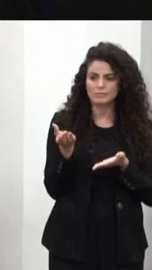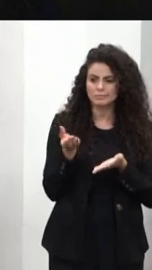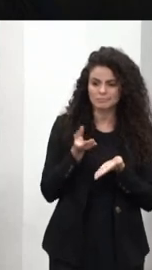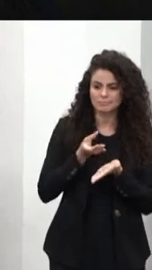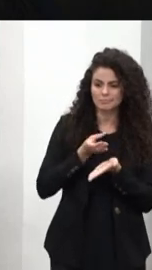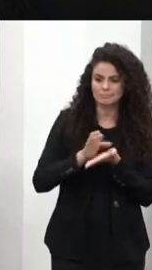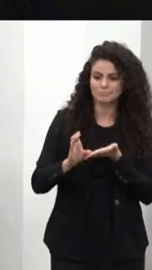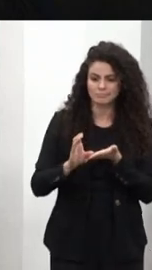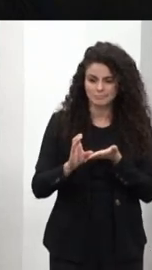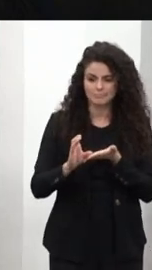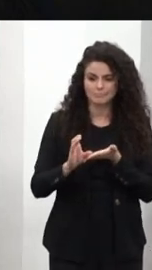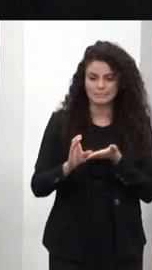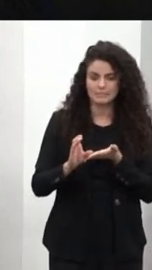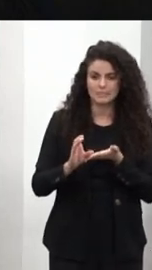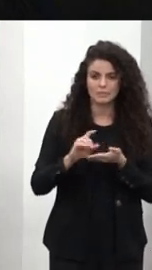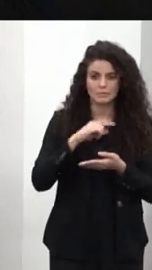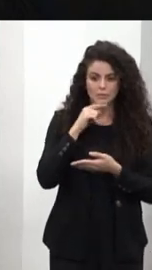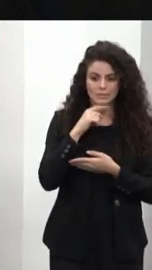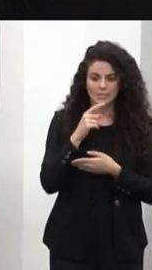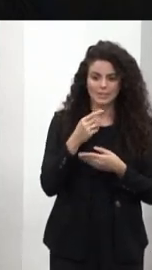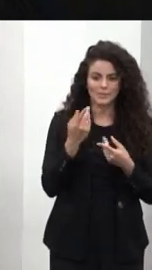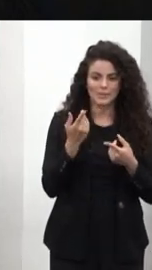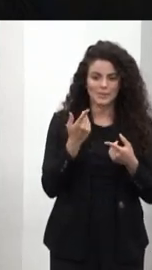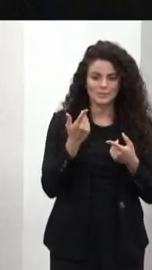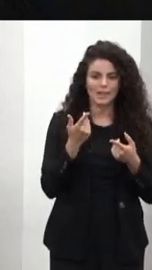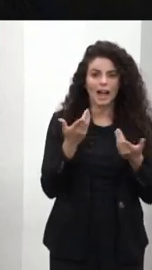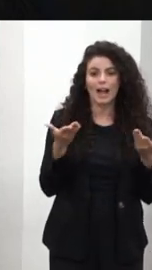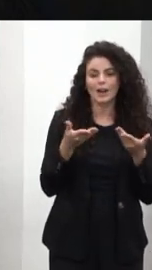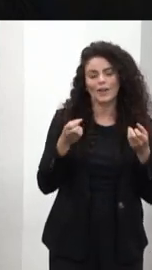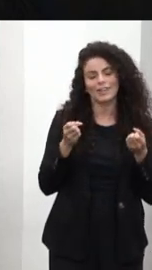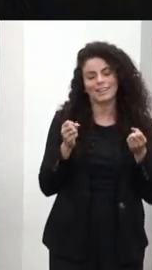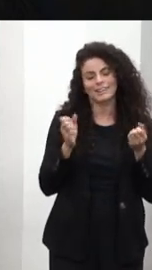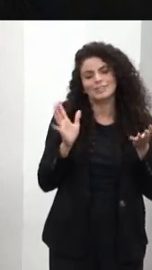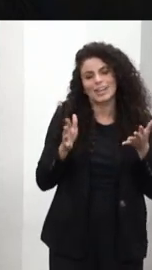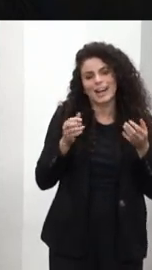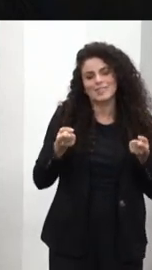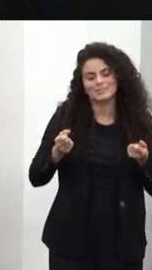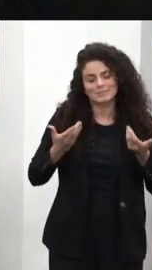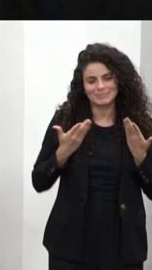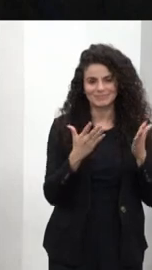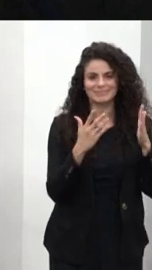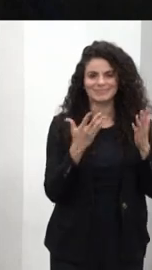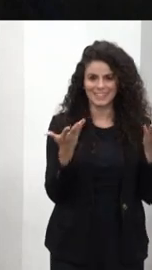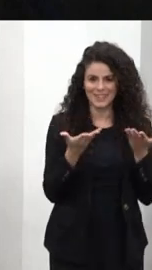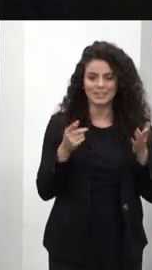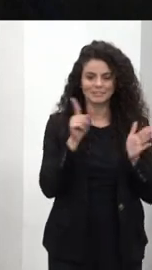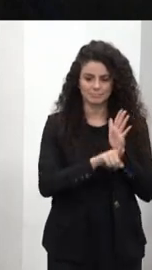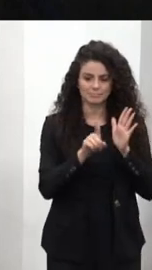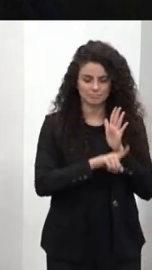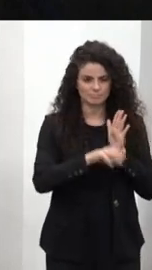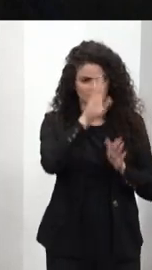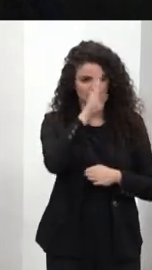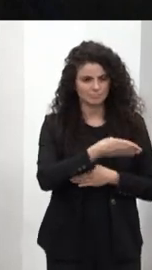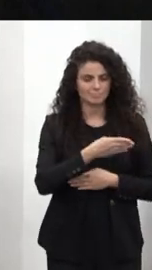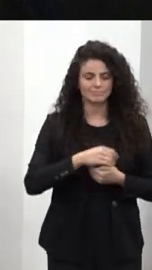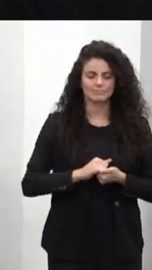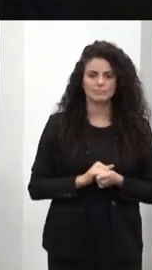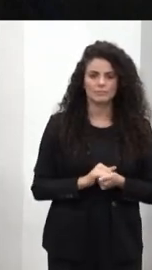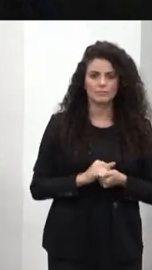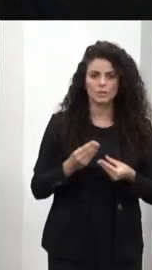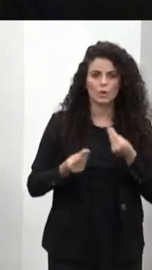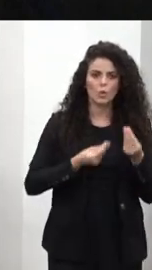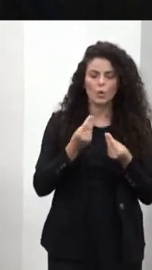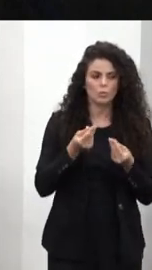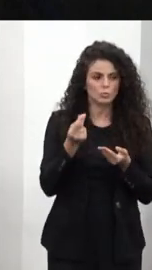regulamentares agora vem a produção né vem pragmática que eu vou o enfeite vamos para as perguntas como não devolver recurso